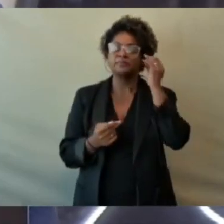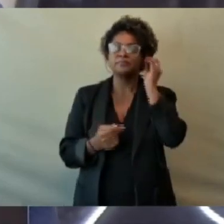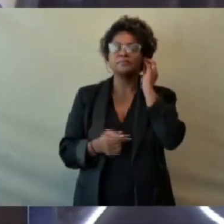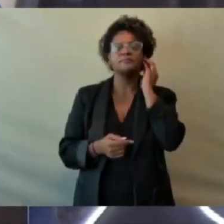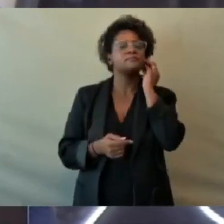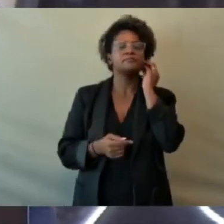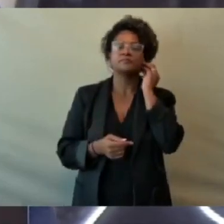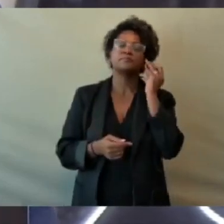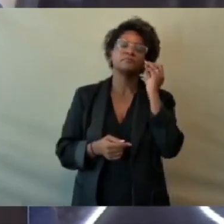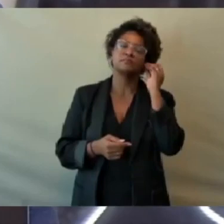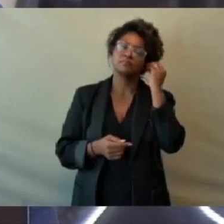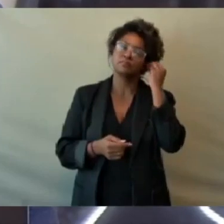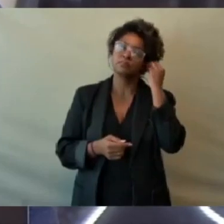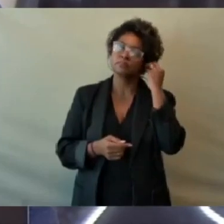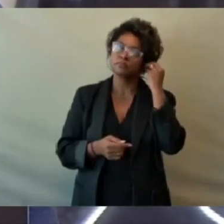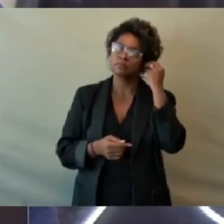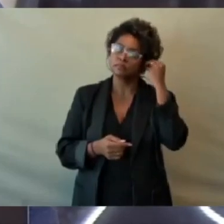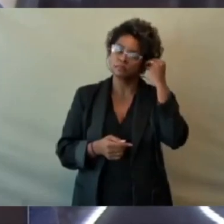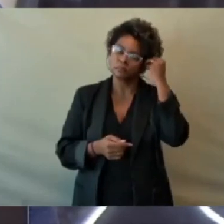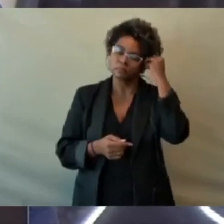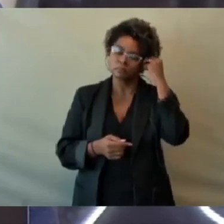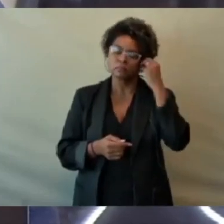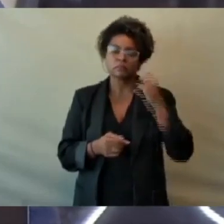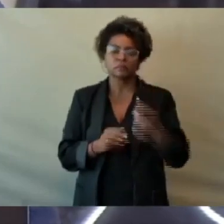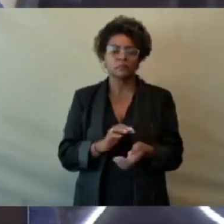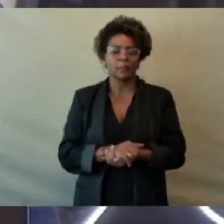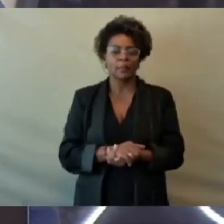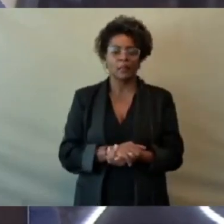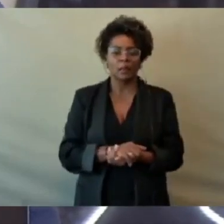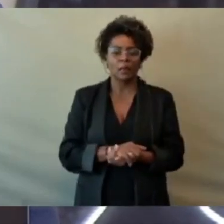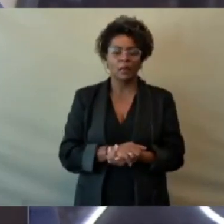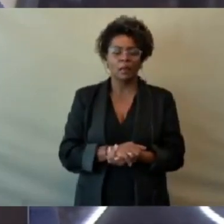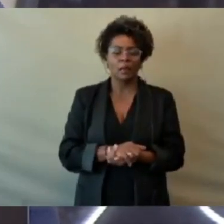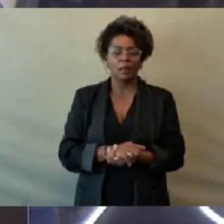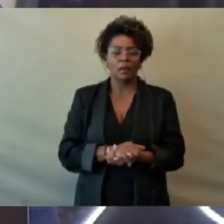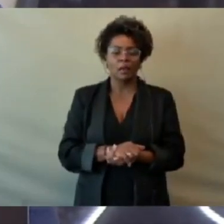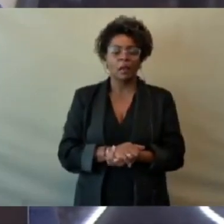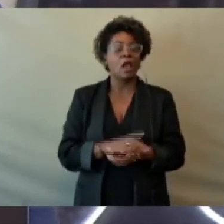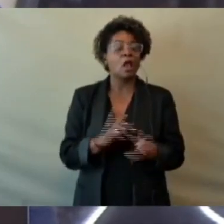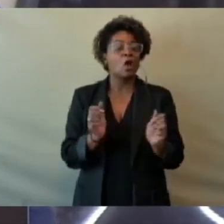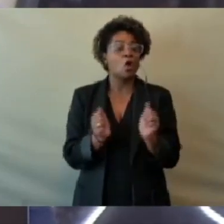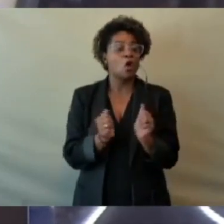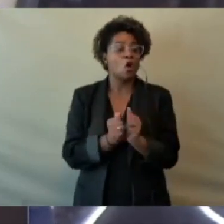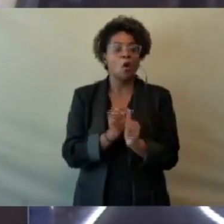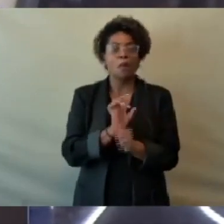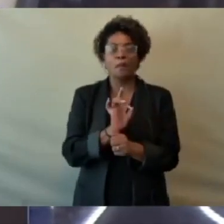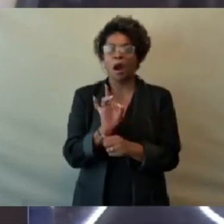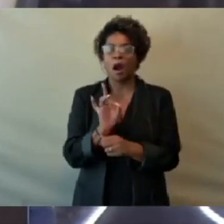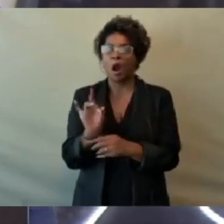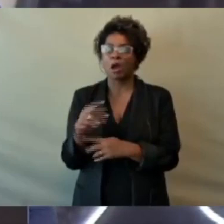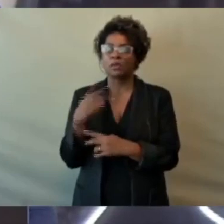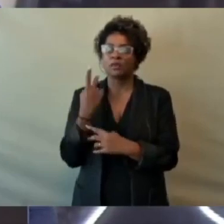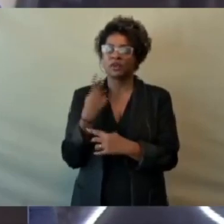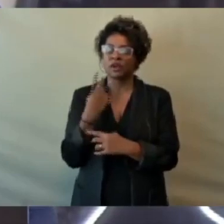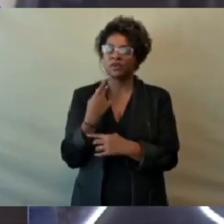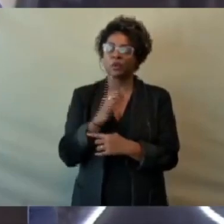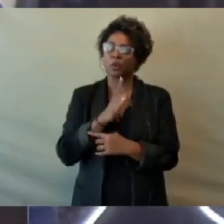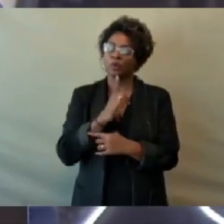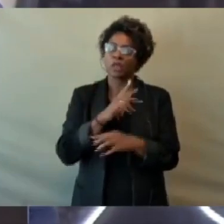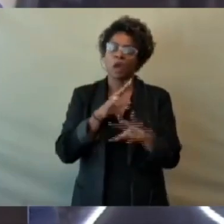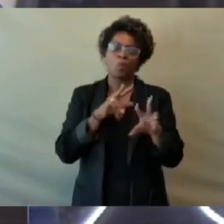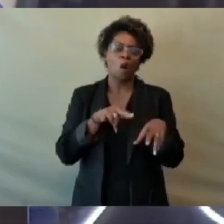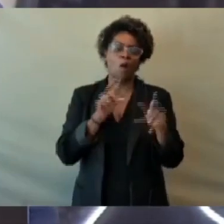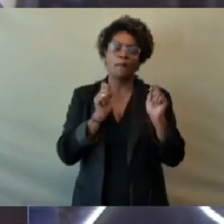saúde de Belo Horizonte através de cada vereador os 41 vereadores têm a mesma possibilidade de